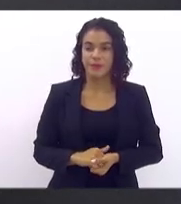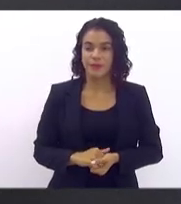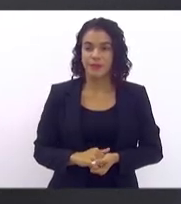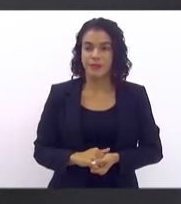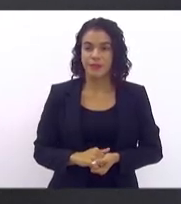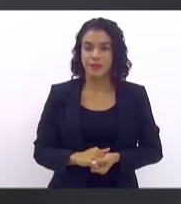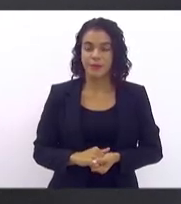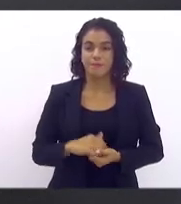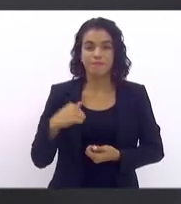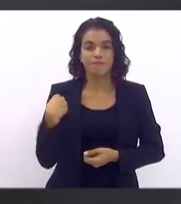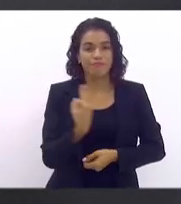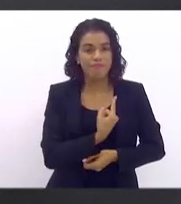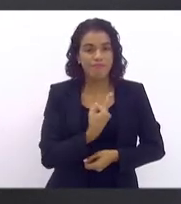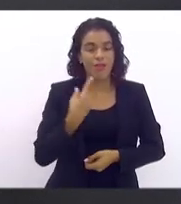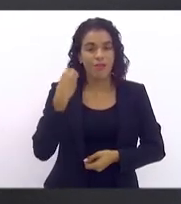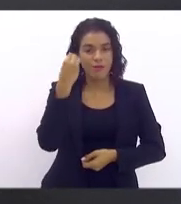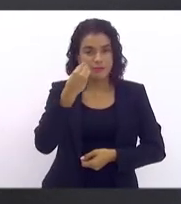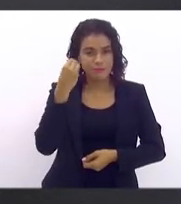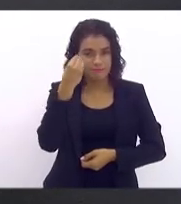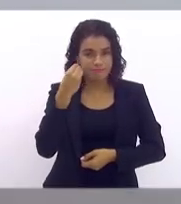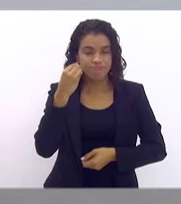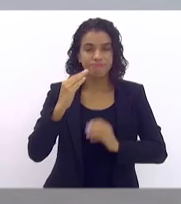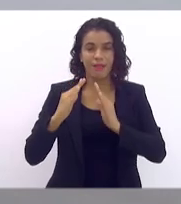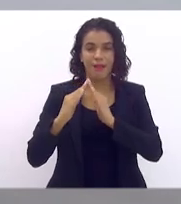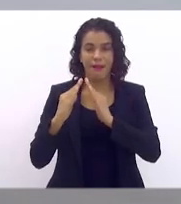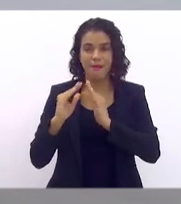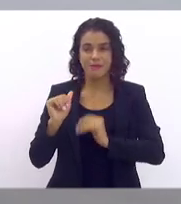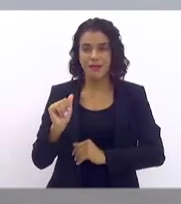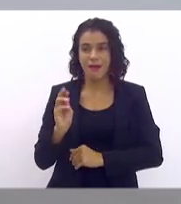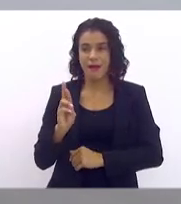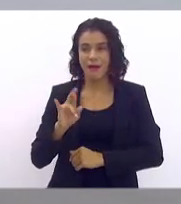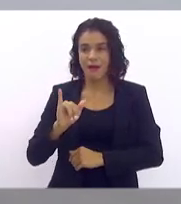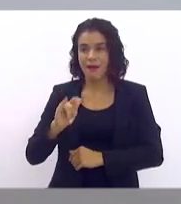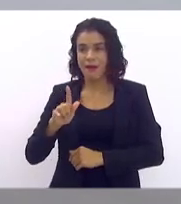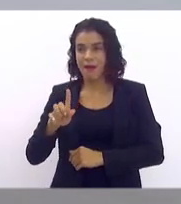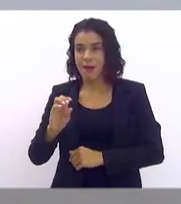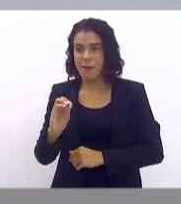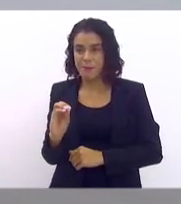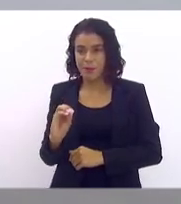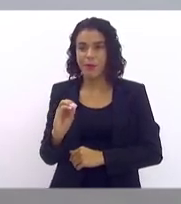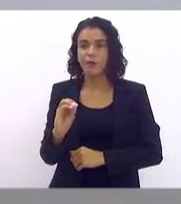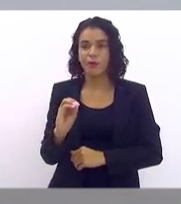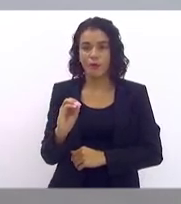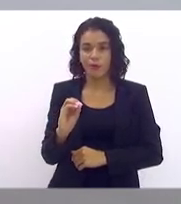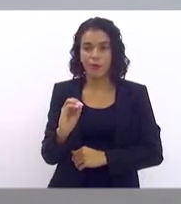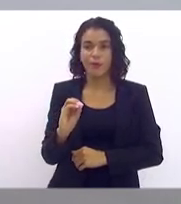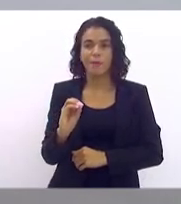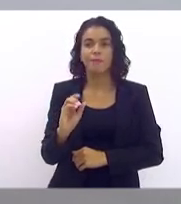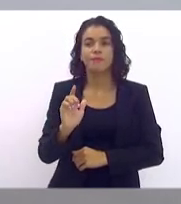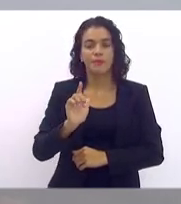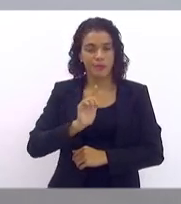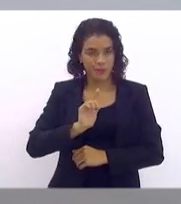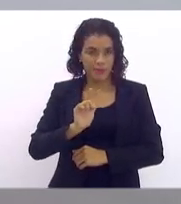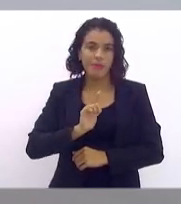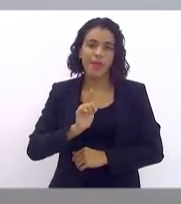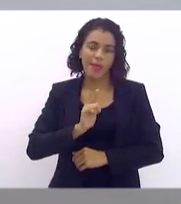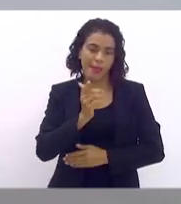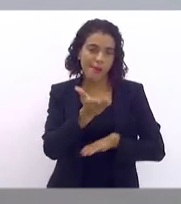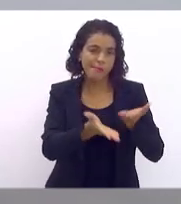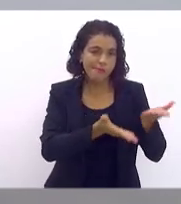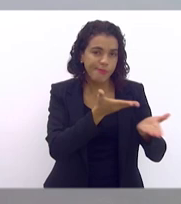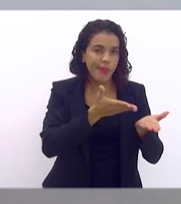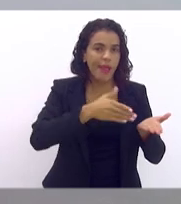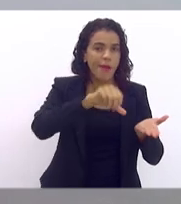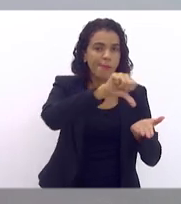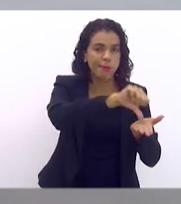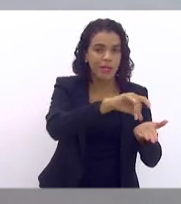A nossa experiência nos abrigos que a gente atende, elas passam por todos os equipamentos na saúde, elas passam